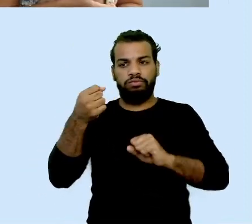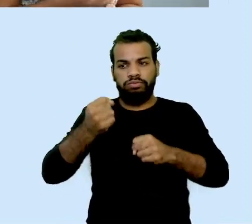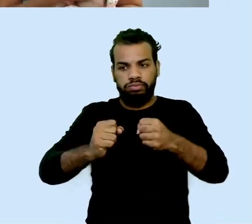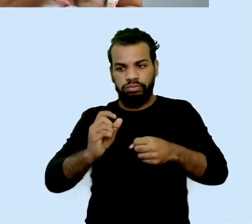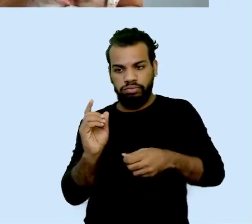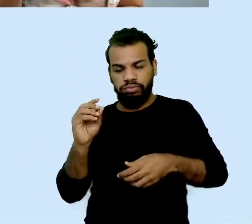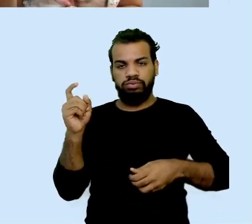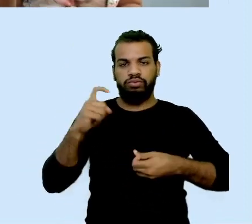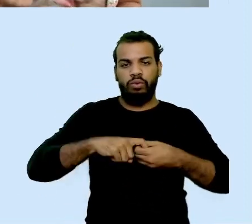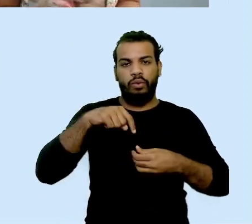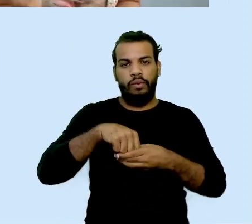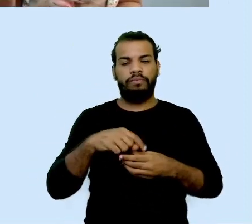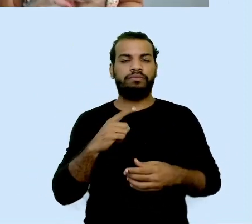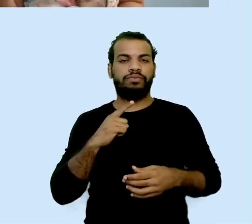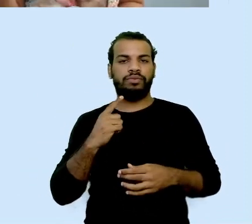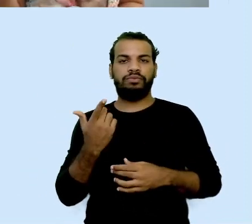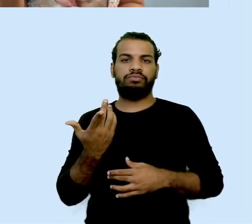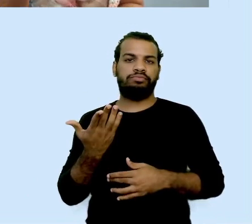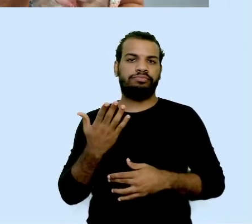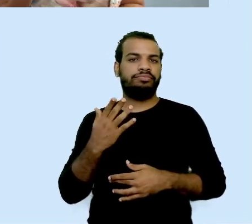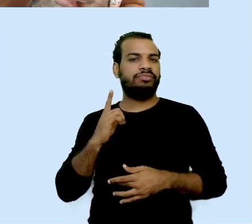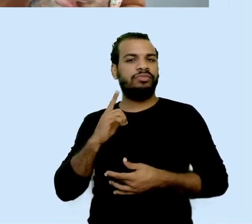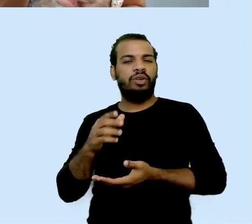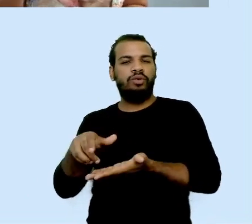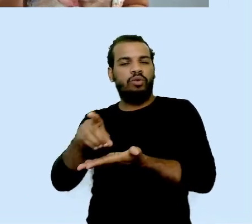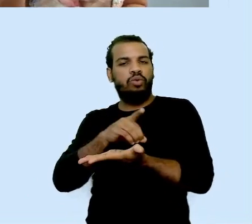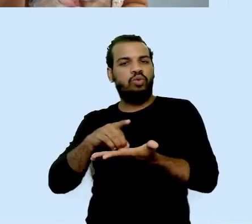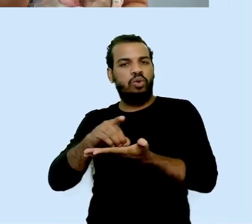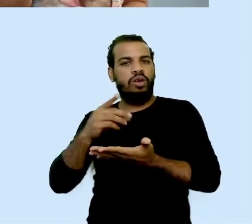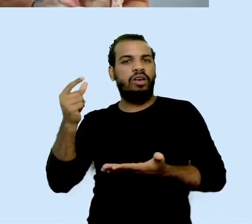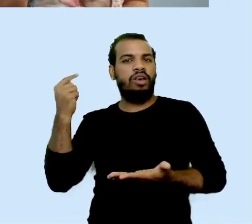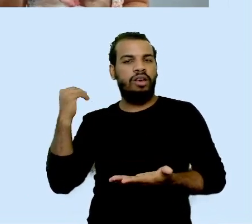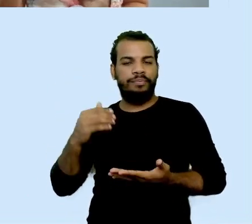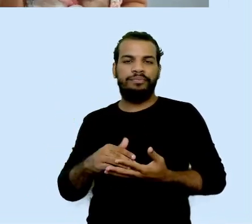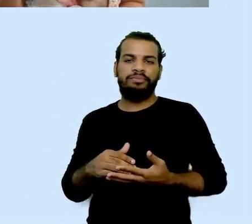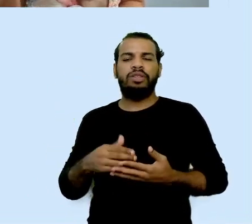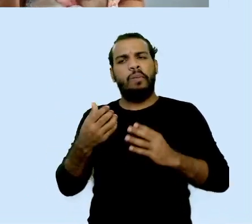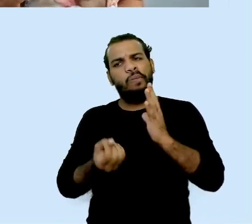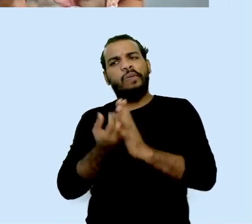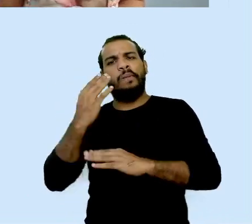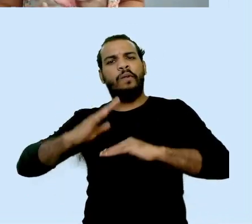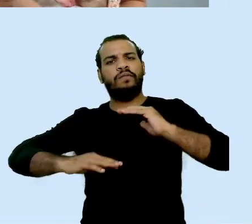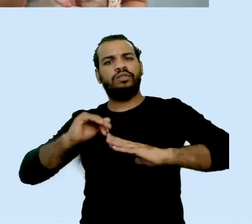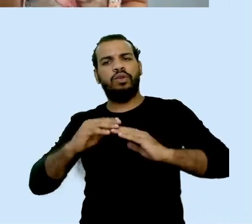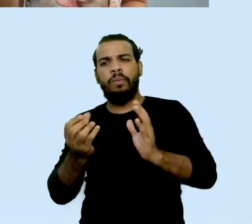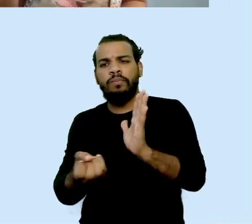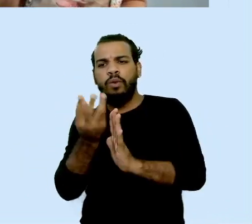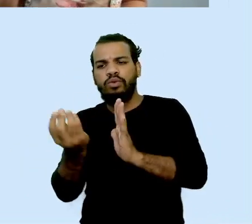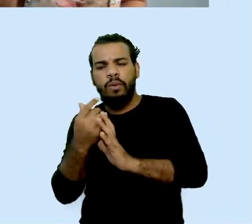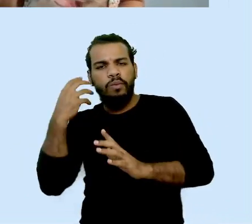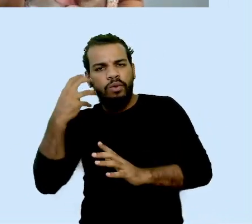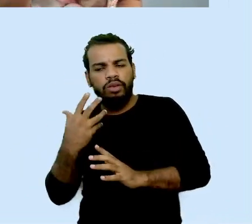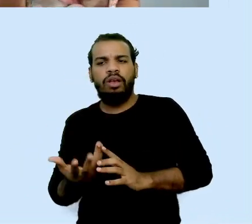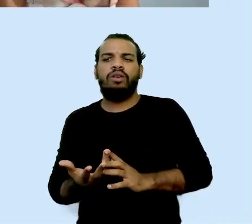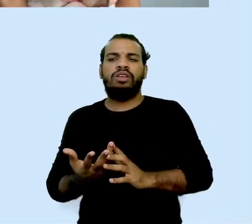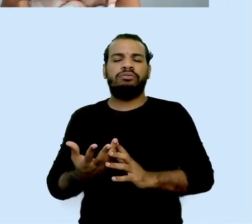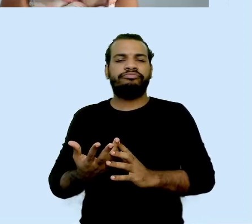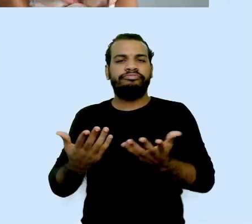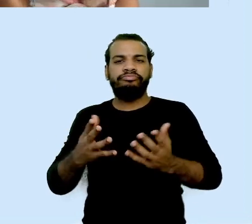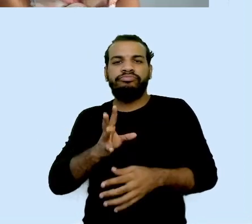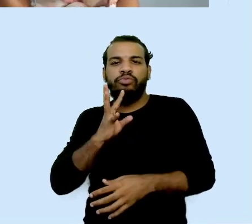a criação de gravadoras e novas profissões, como engenheiro de som, produtor musical, entre outros que